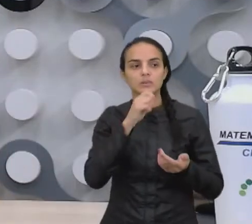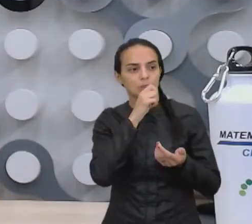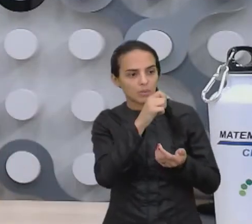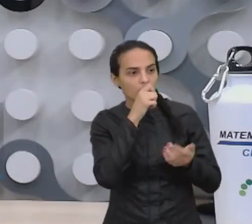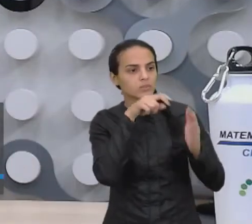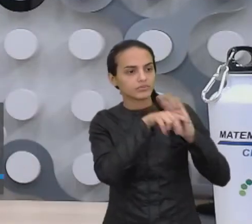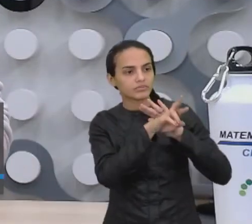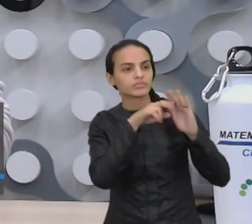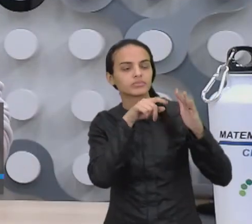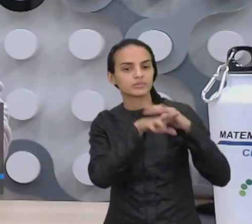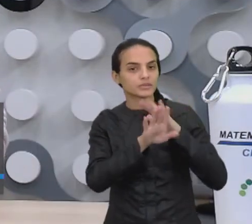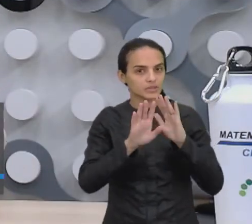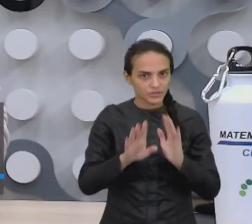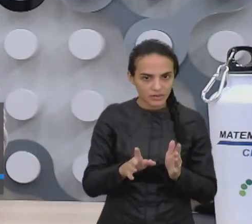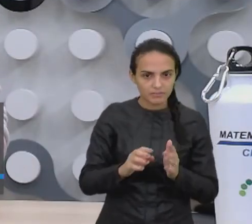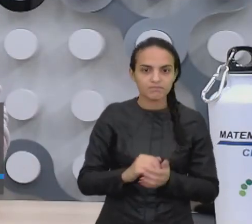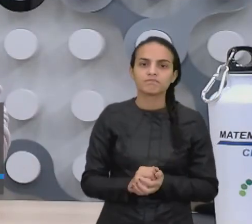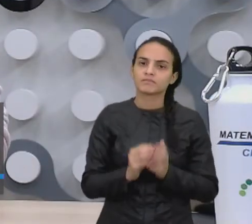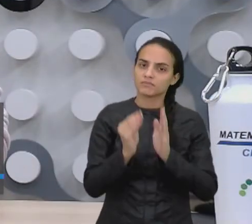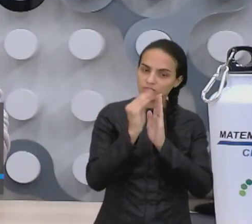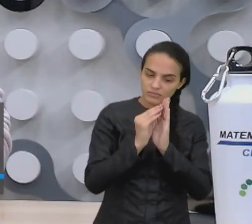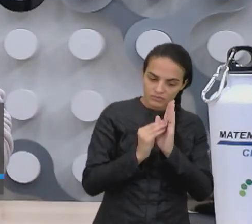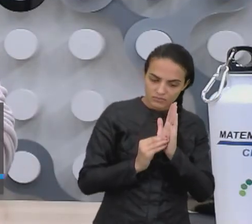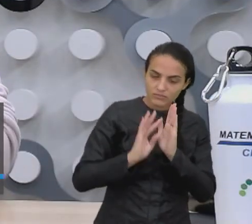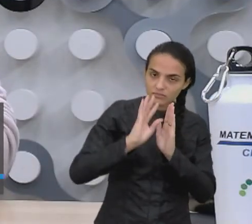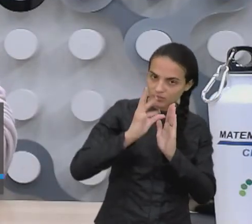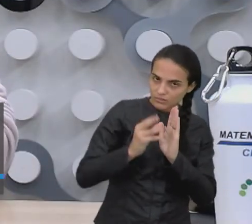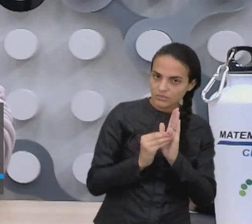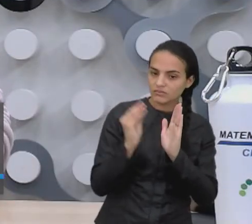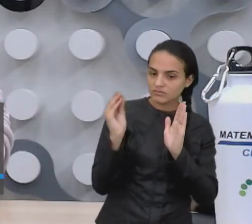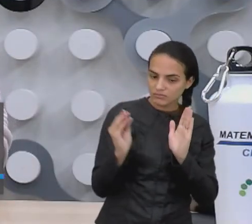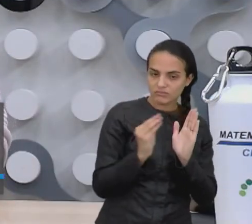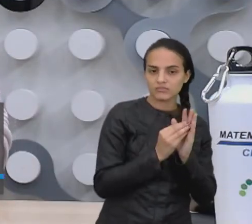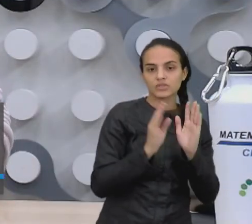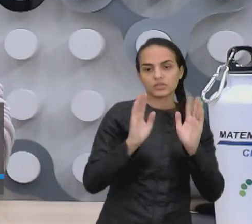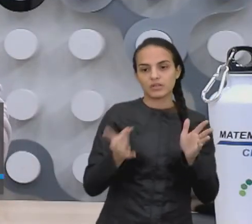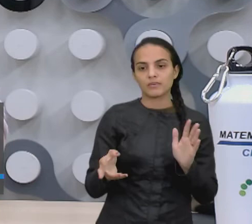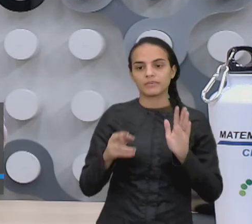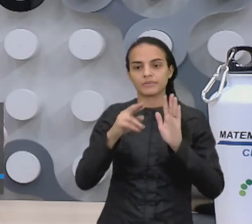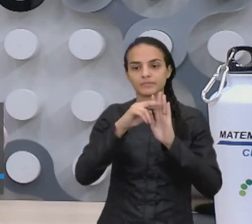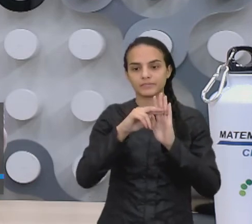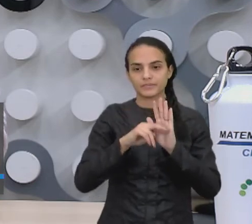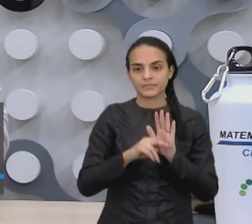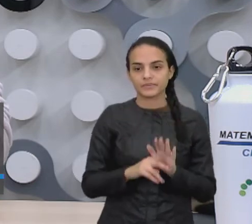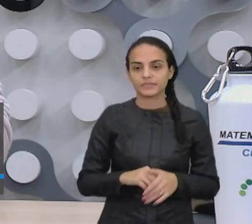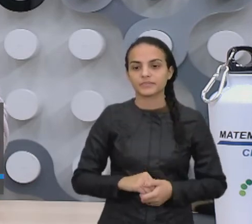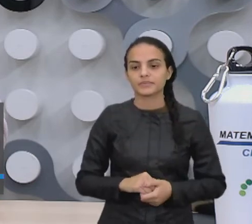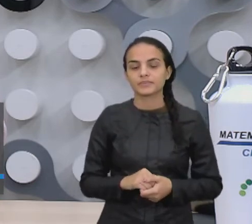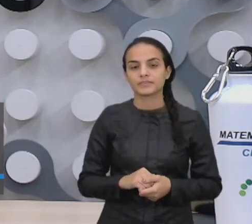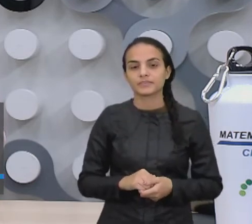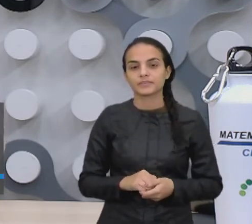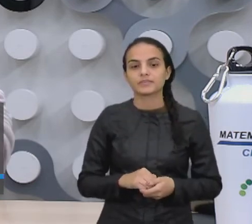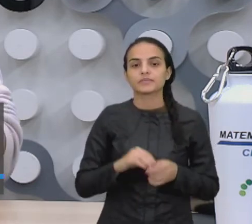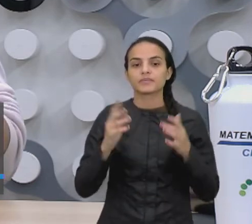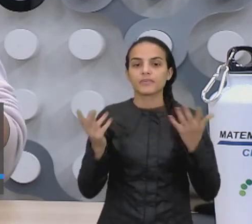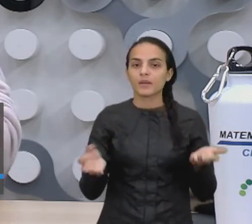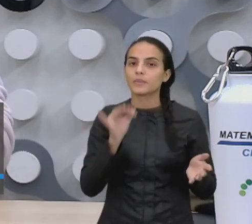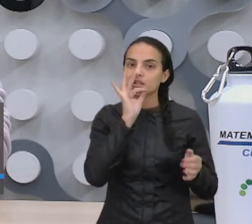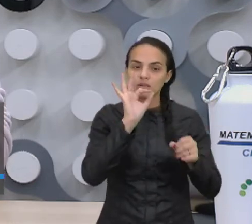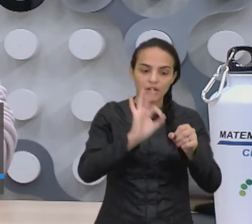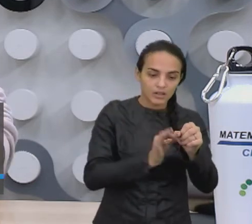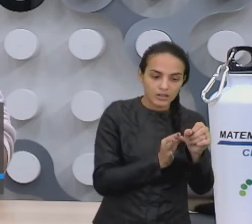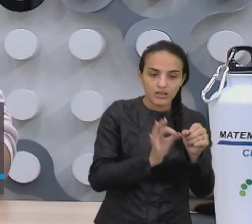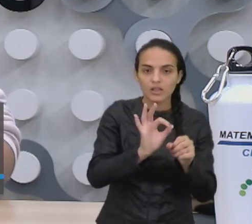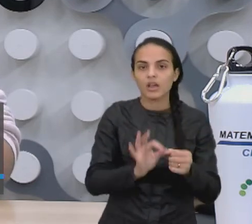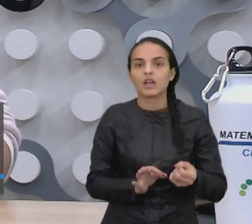tudo tal, tá aqui, tá escrito as regras, tá? E assim, cabe ao arquiteto ou